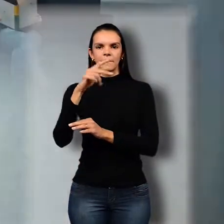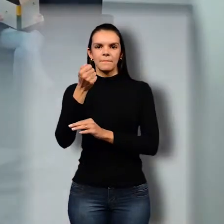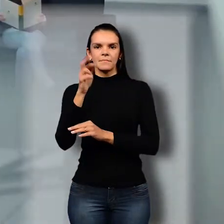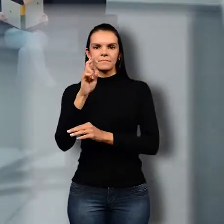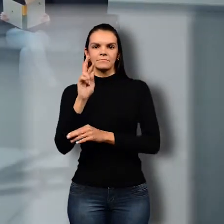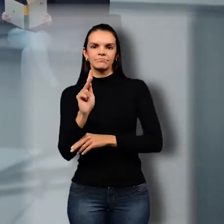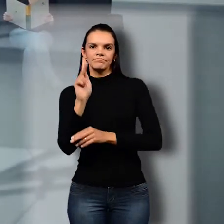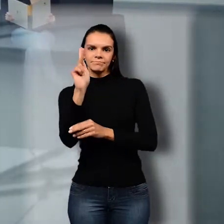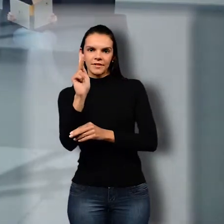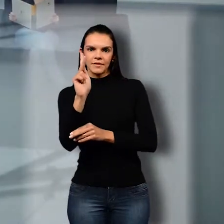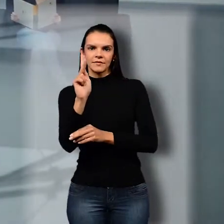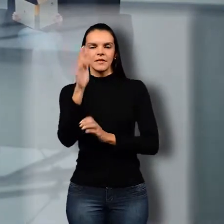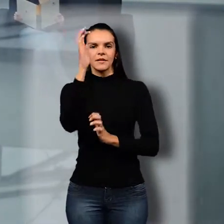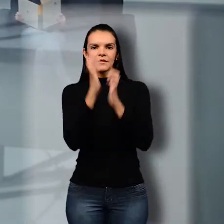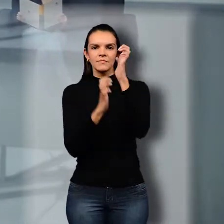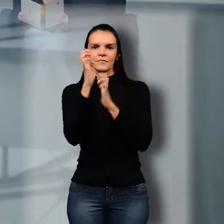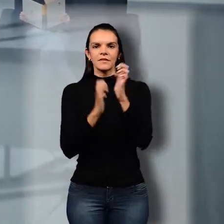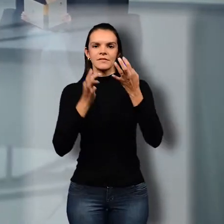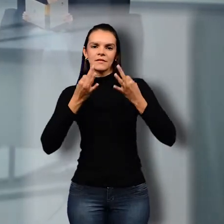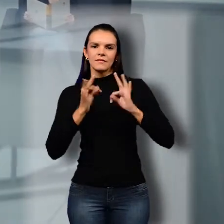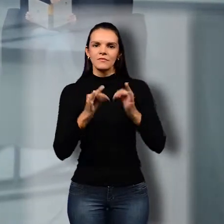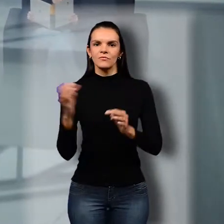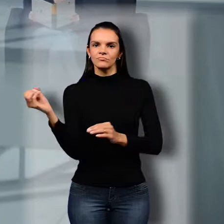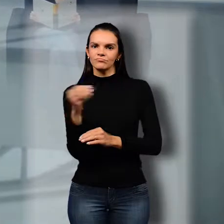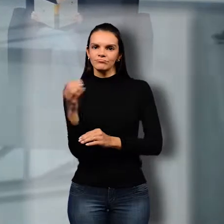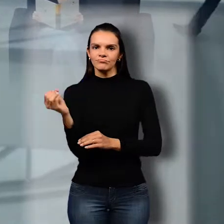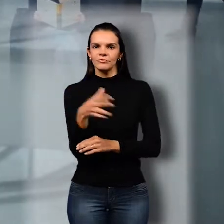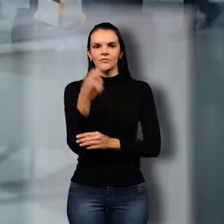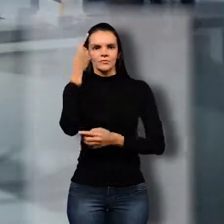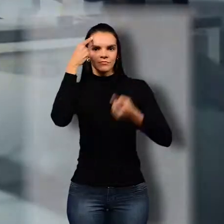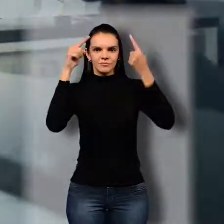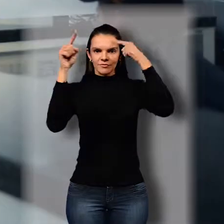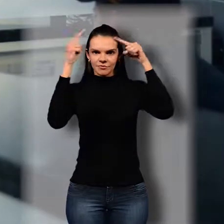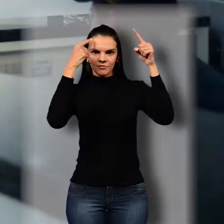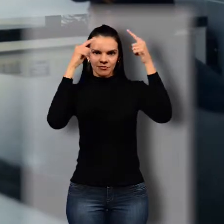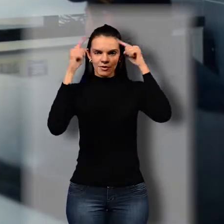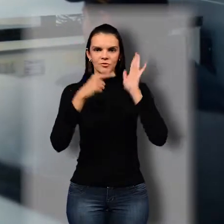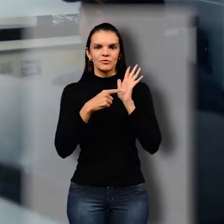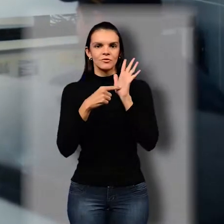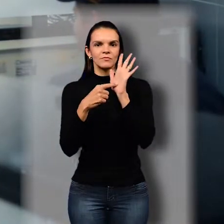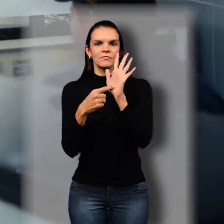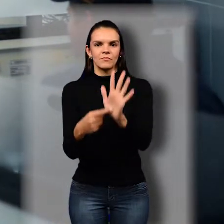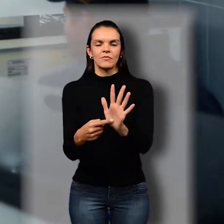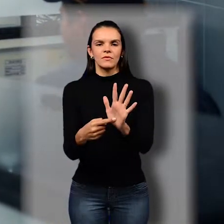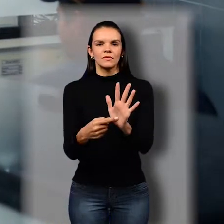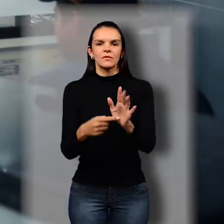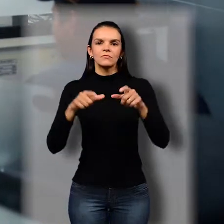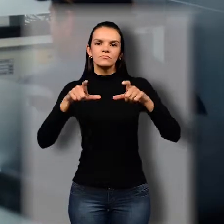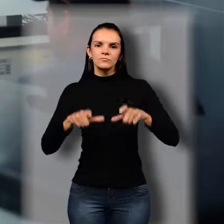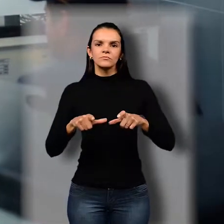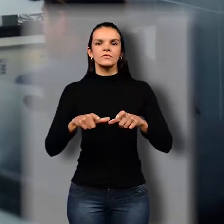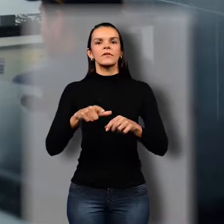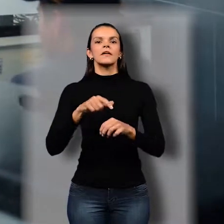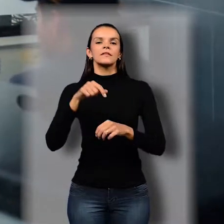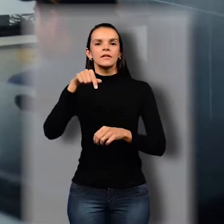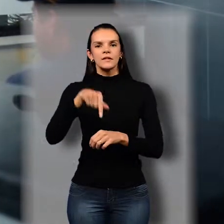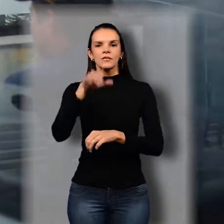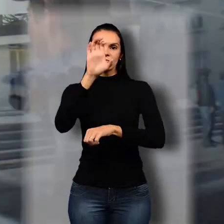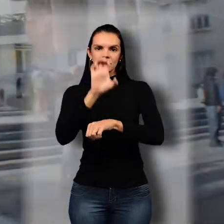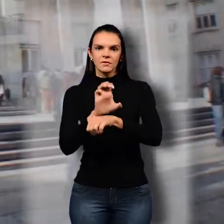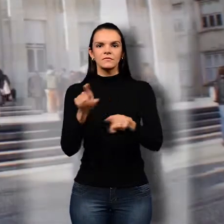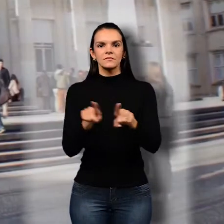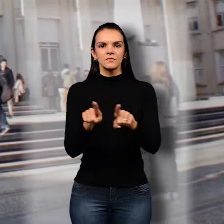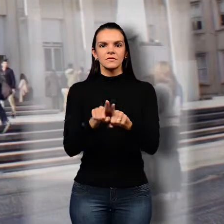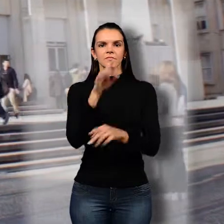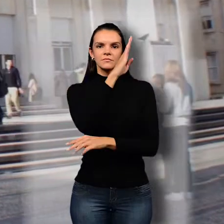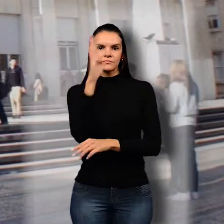à tecnologia, à inovação e à criatividade. Se destaca nos cenários estadual e nacional e também se